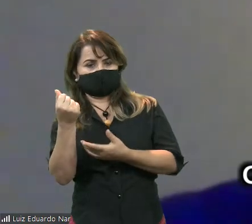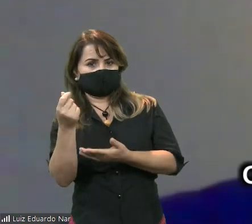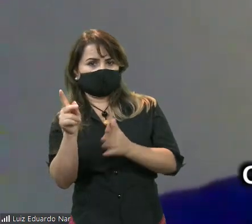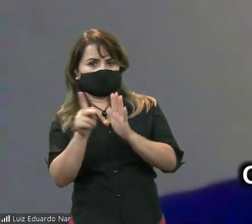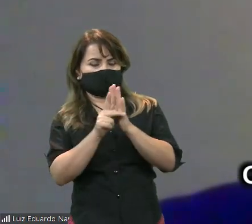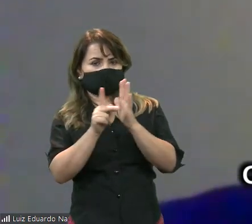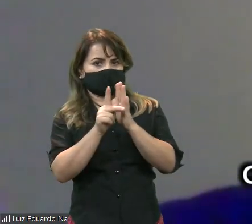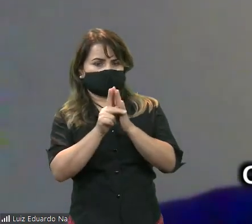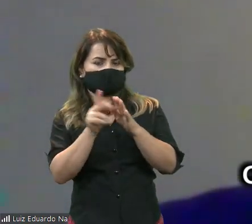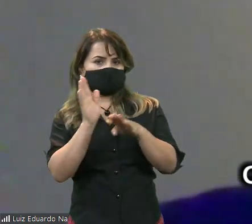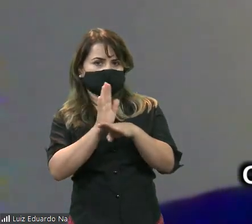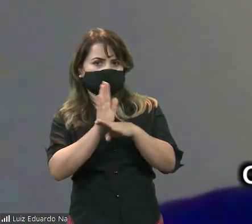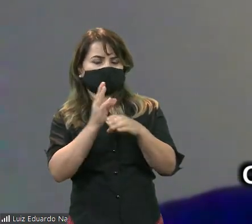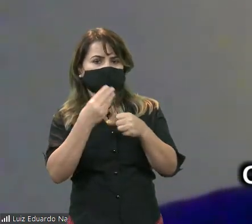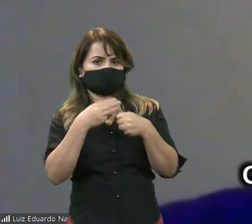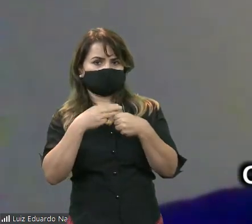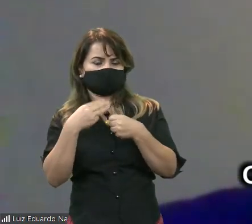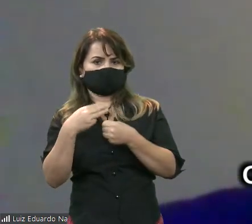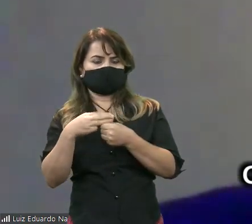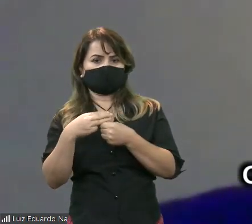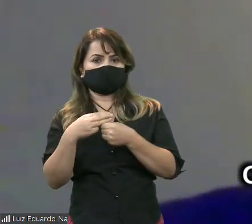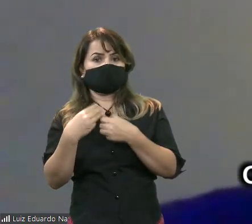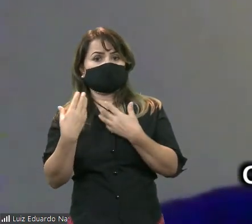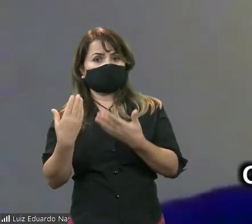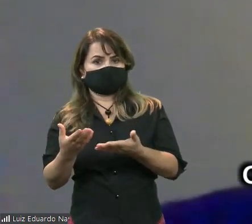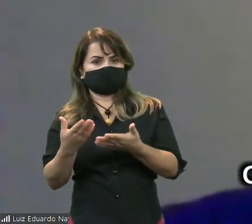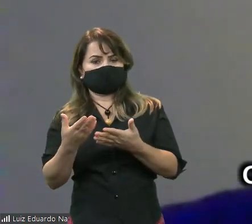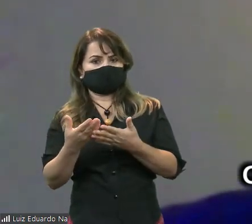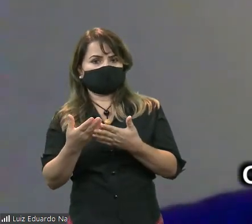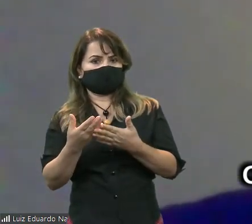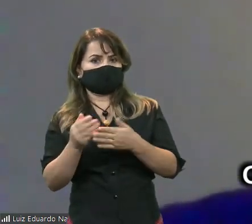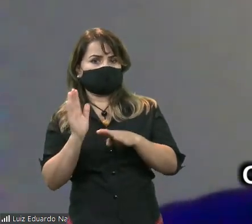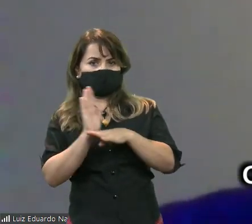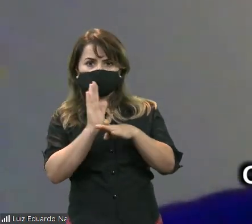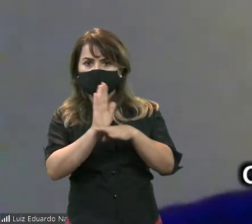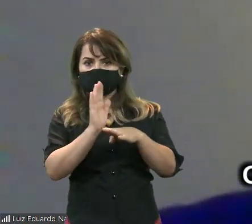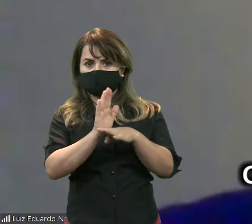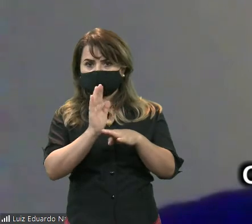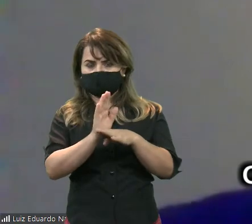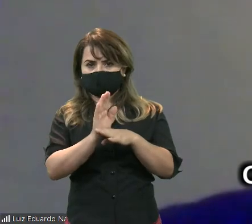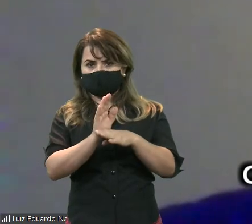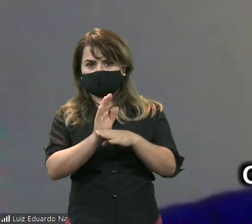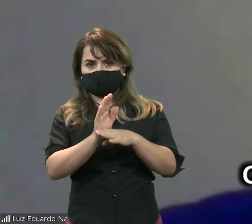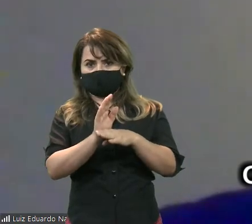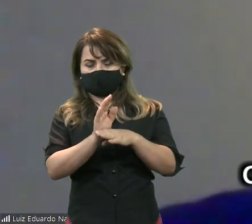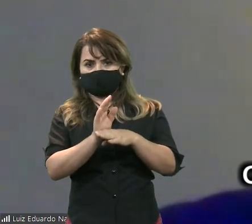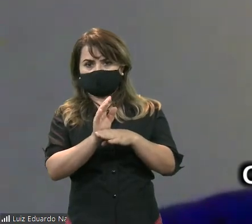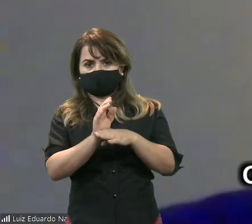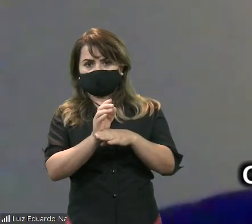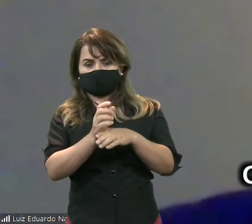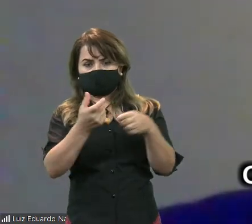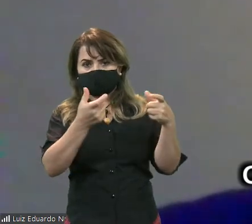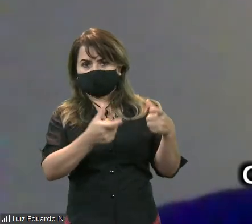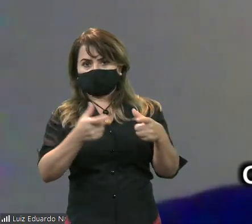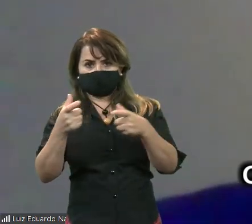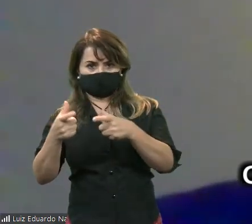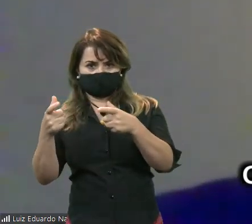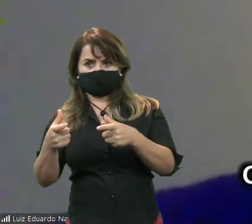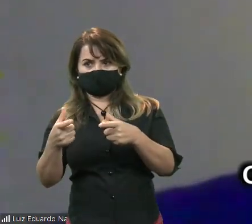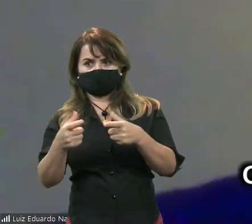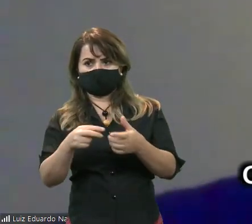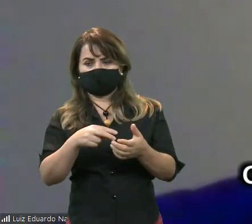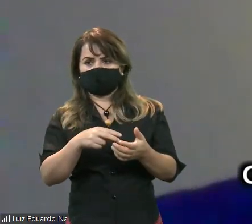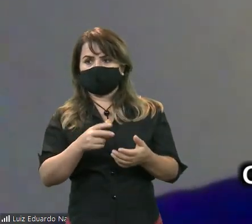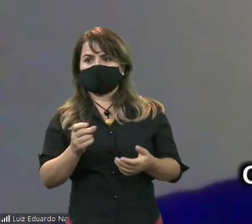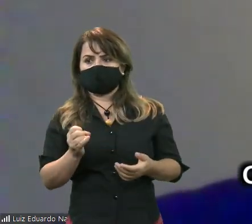recursos do município, investir na formação de quadros permanentes aqui,